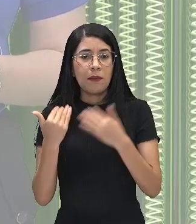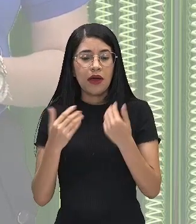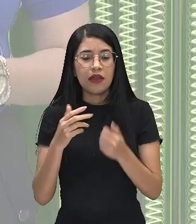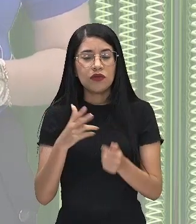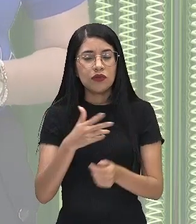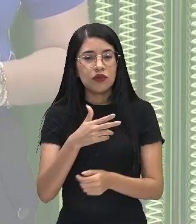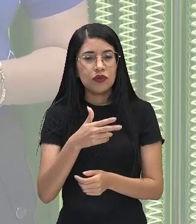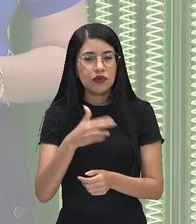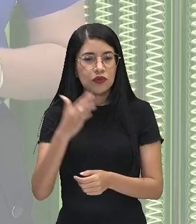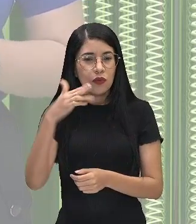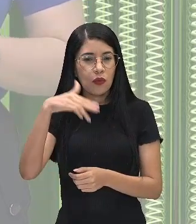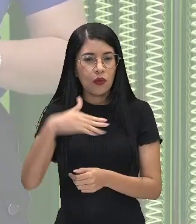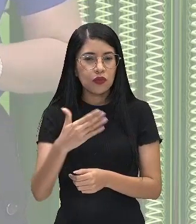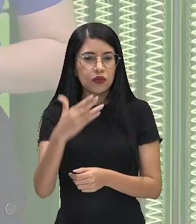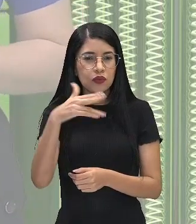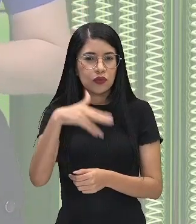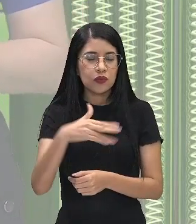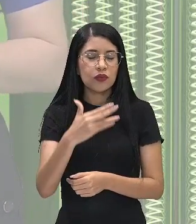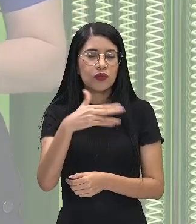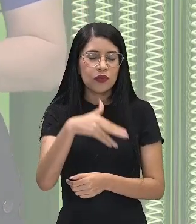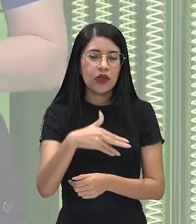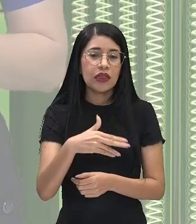certo? E aí isso